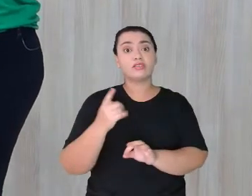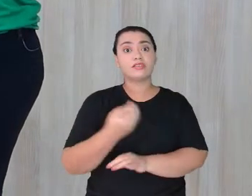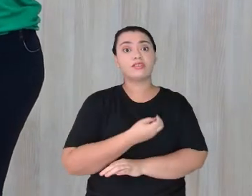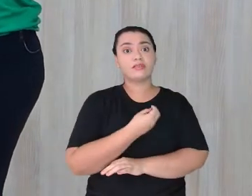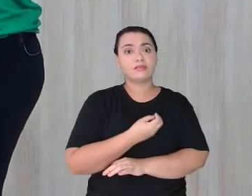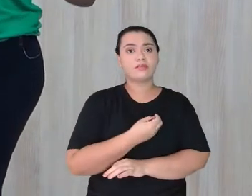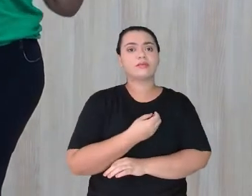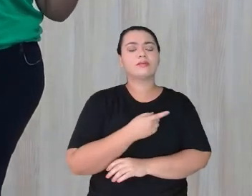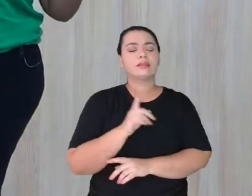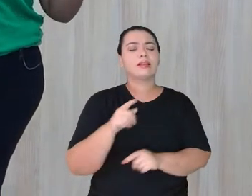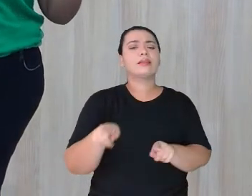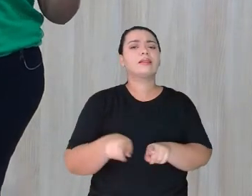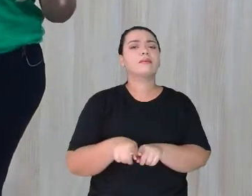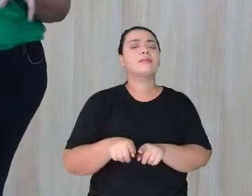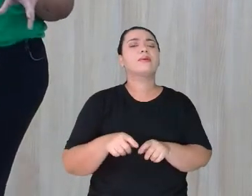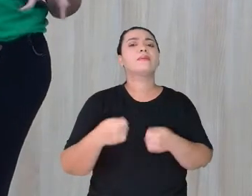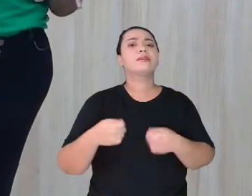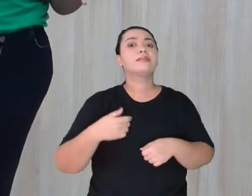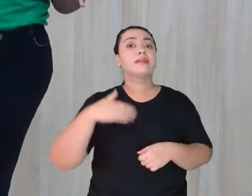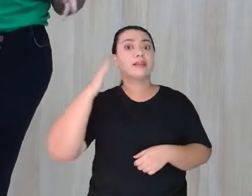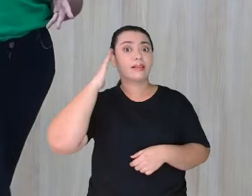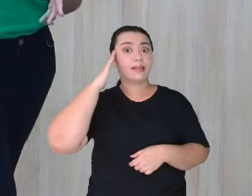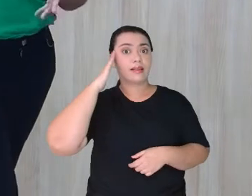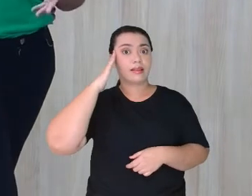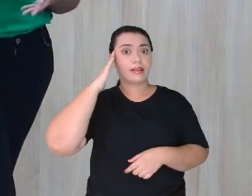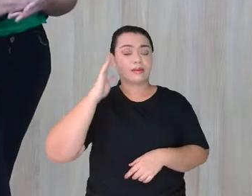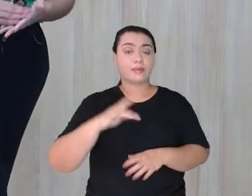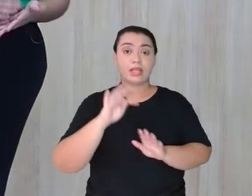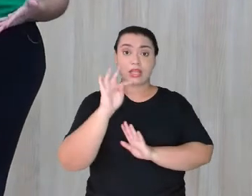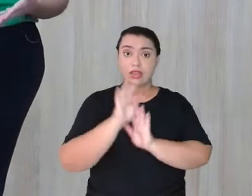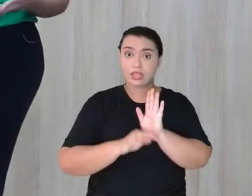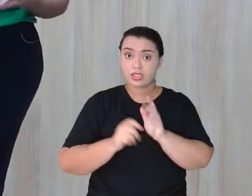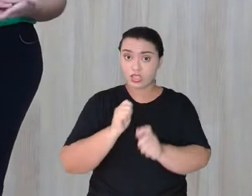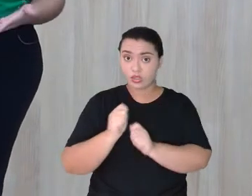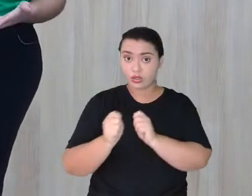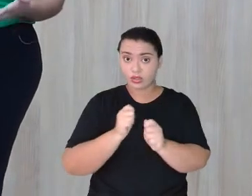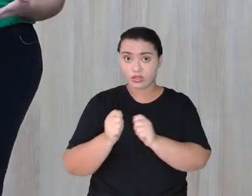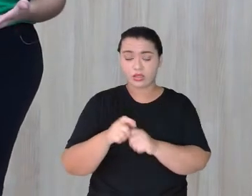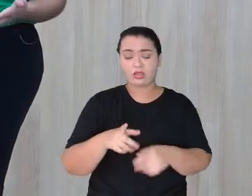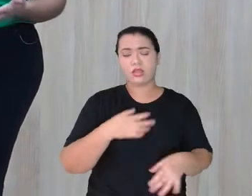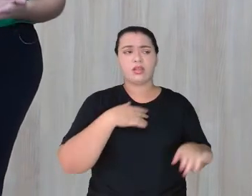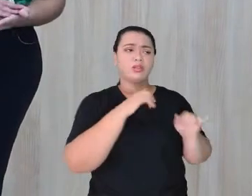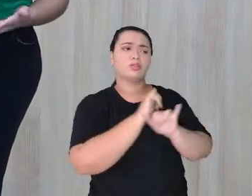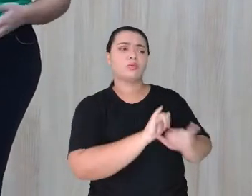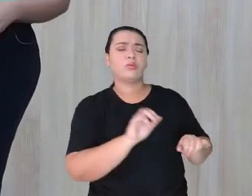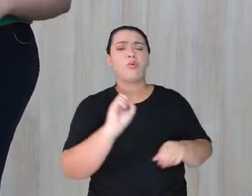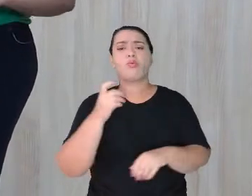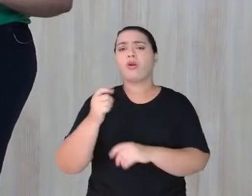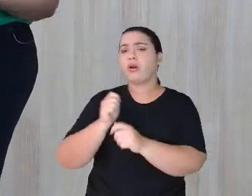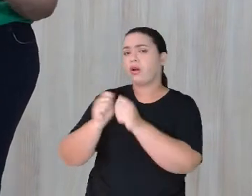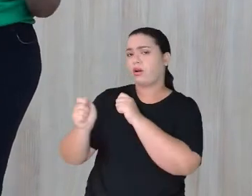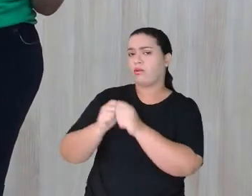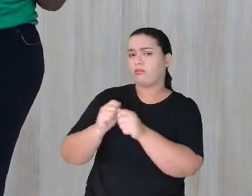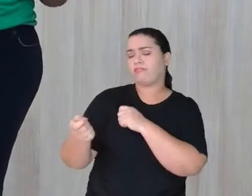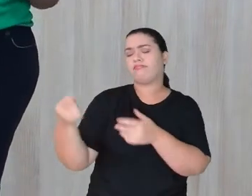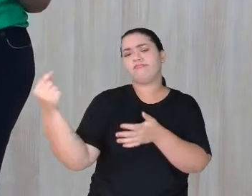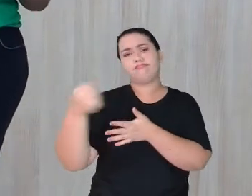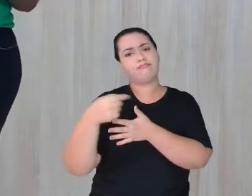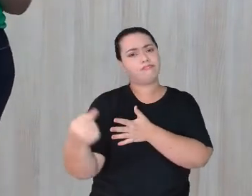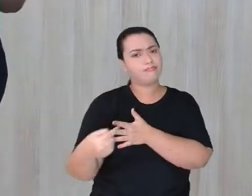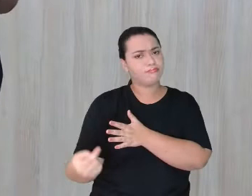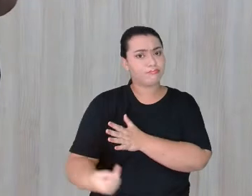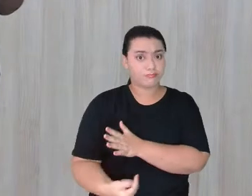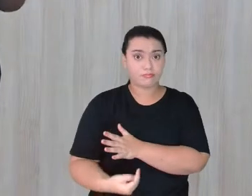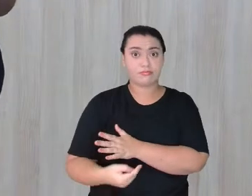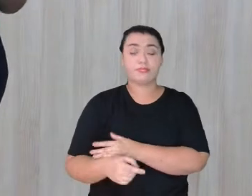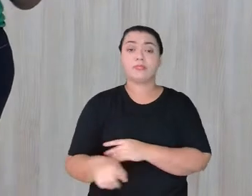que a gente se entenda. Então, o texto jornalístico, seja ele notícia, reportagem, seja crônica, se bem que